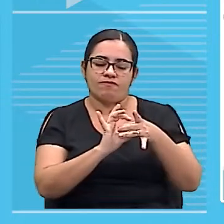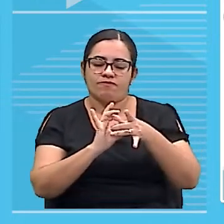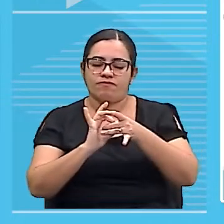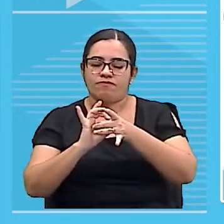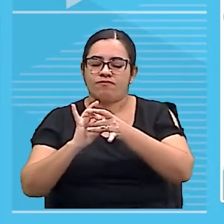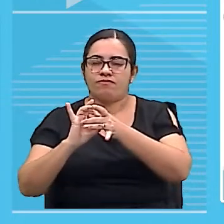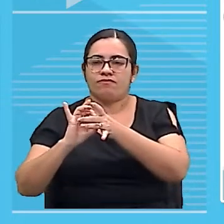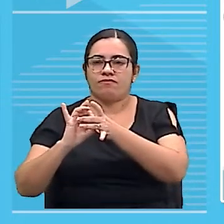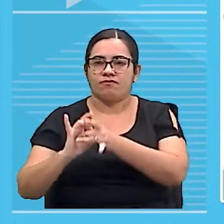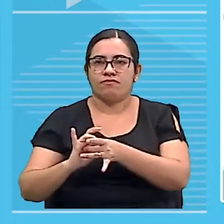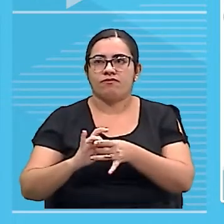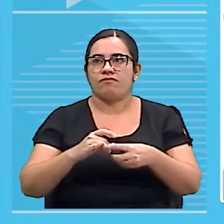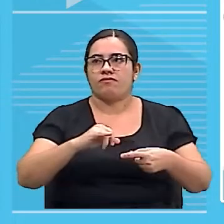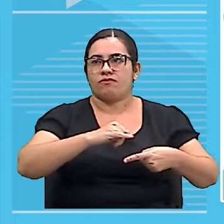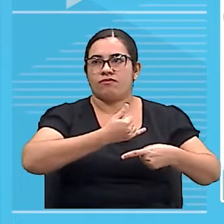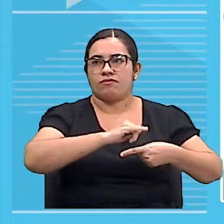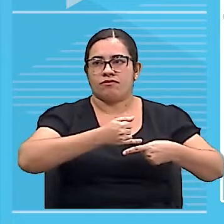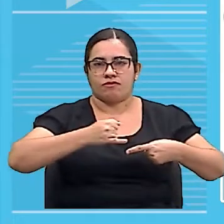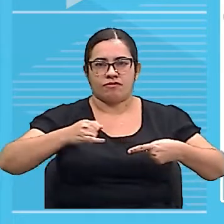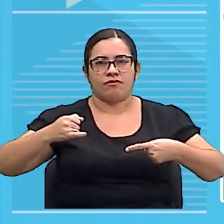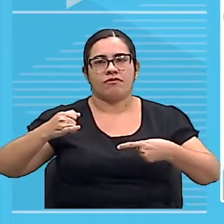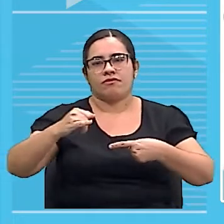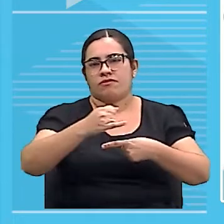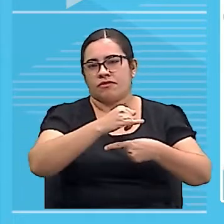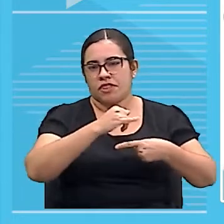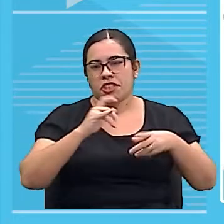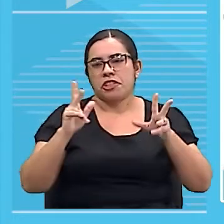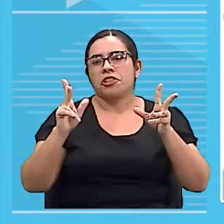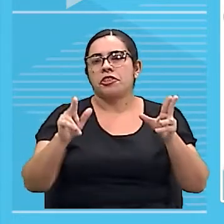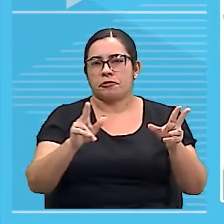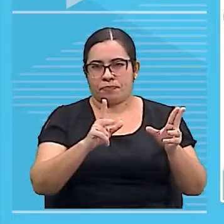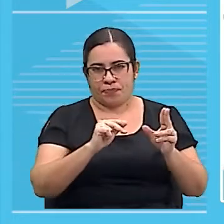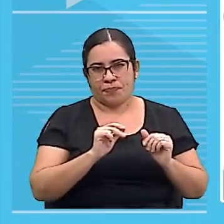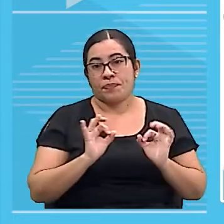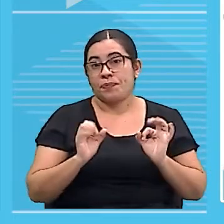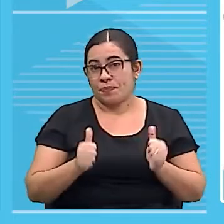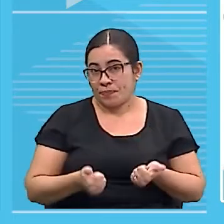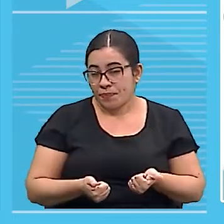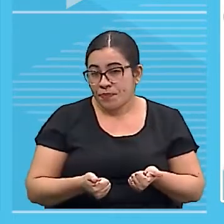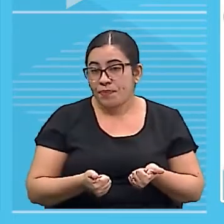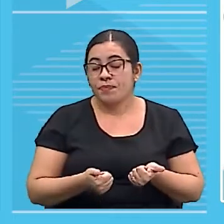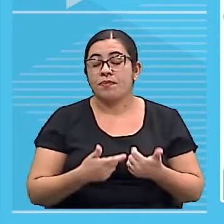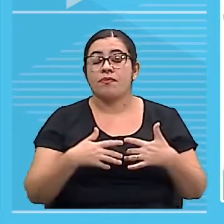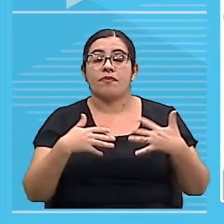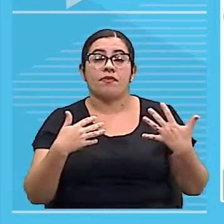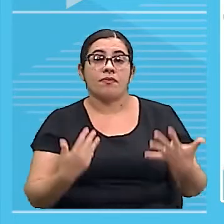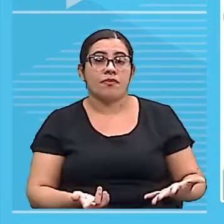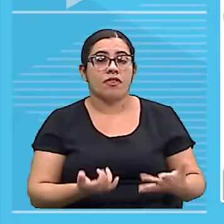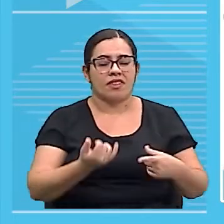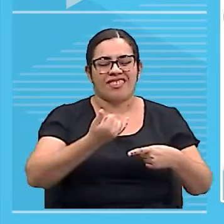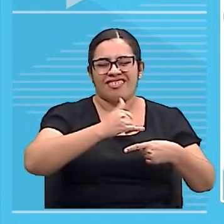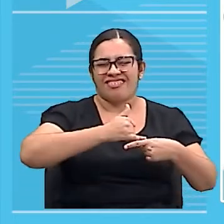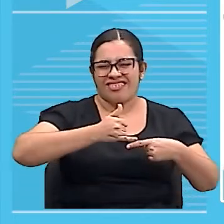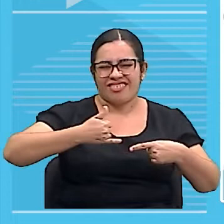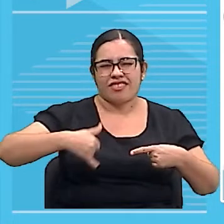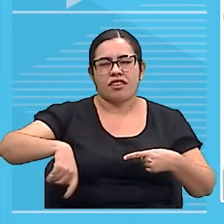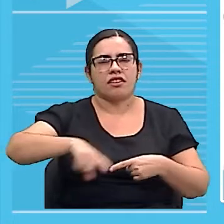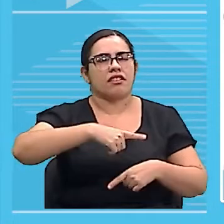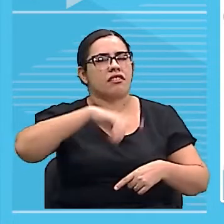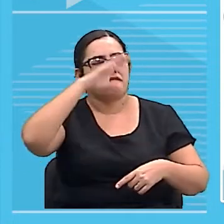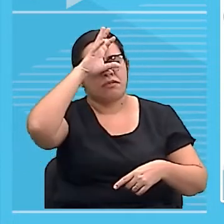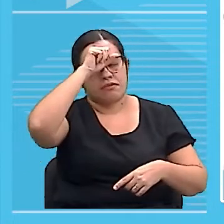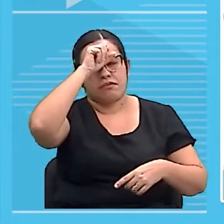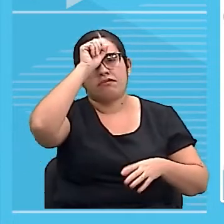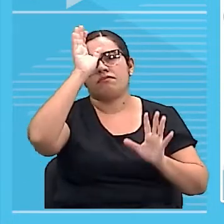em um mesmo circuito formando um circuito tá lembra que um circuito como a gente já trabalhou